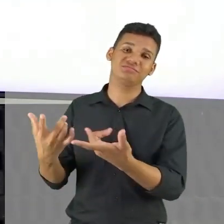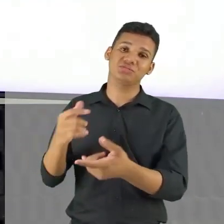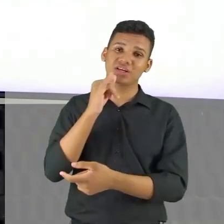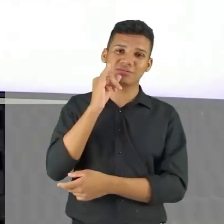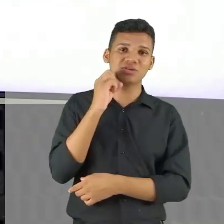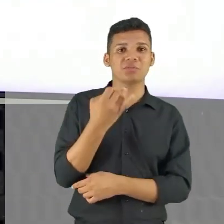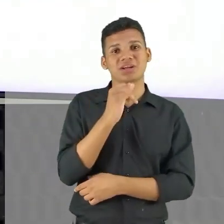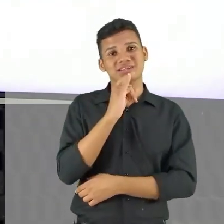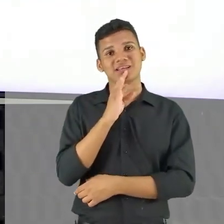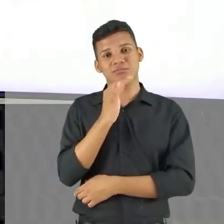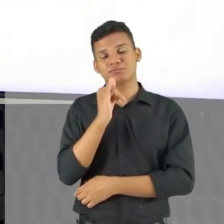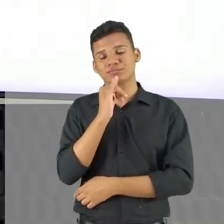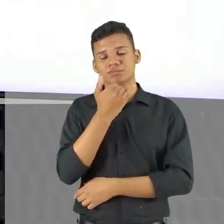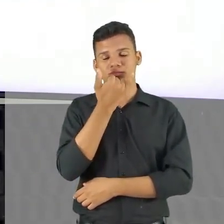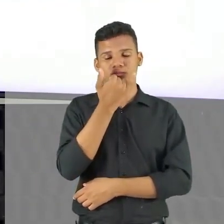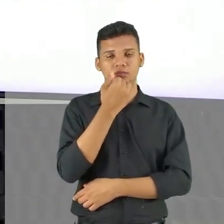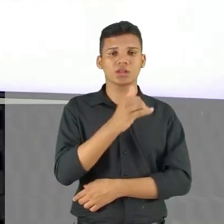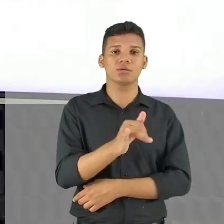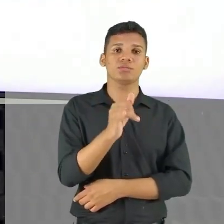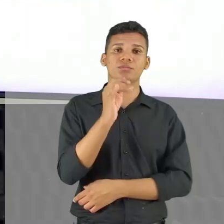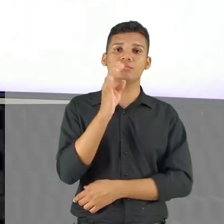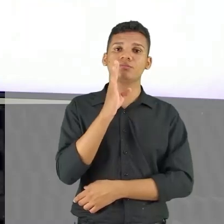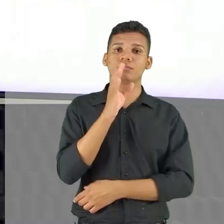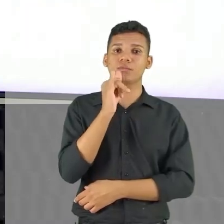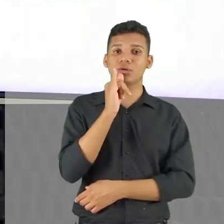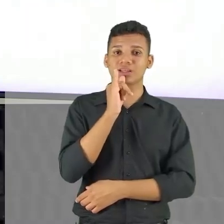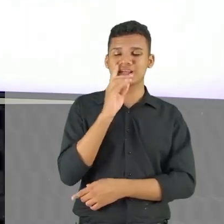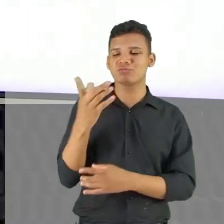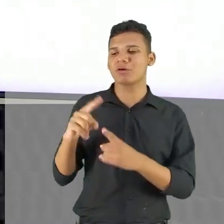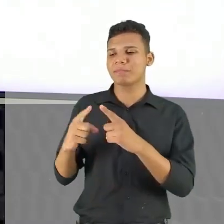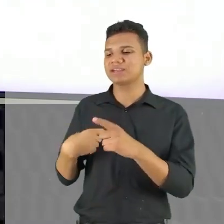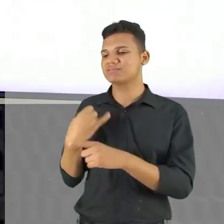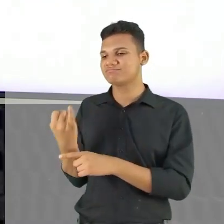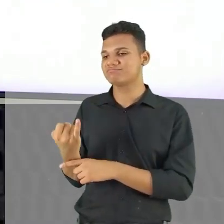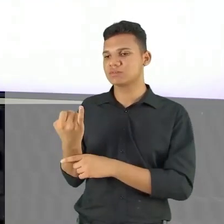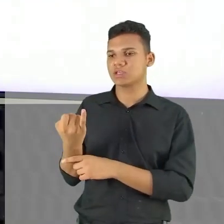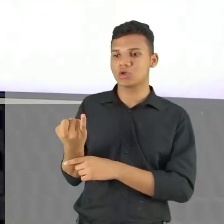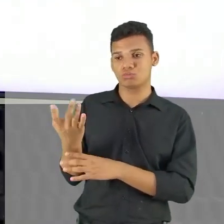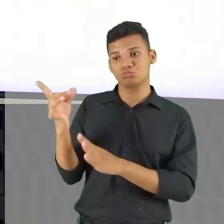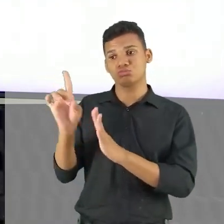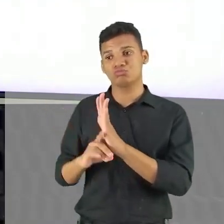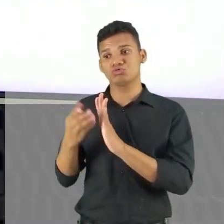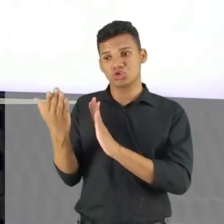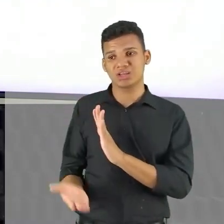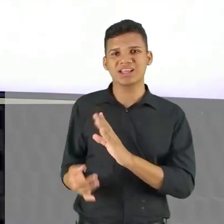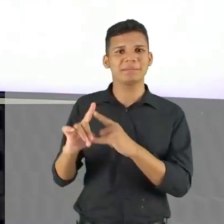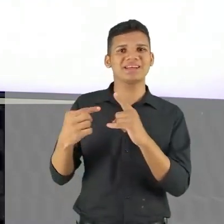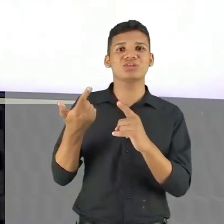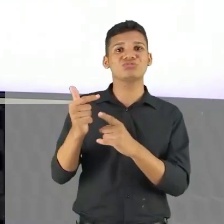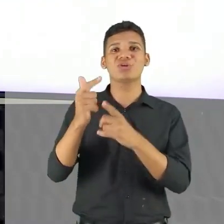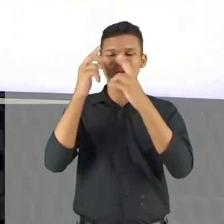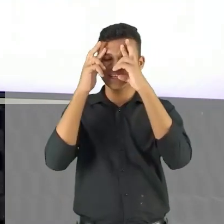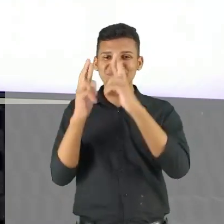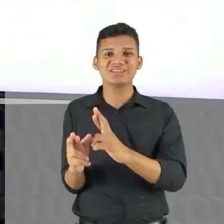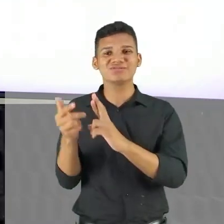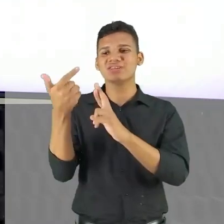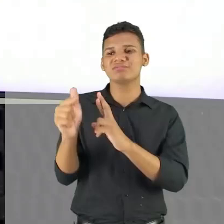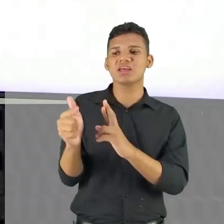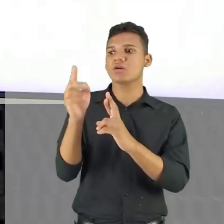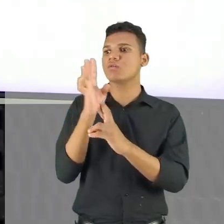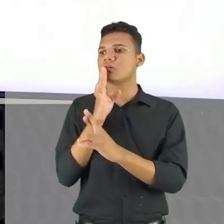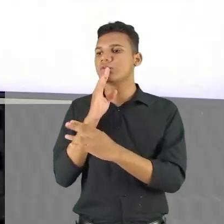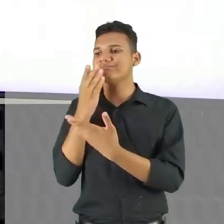não reconheço como Estado soberano, não há o respeito, portanto, a essa soberania. Não há o respeito